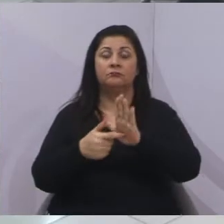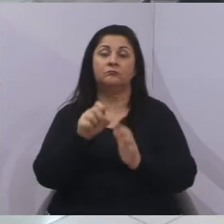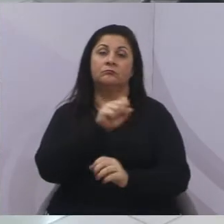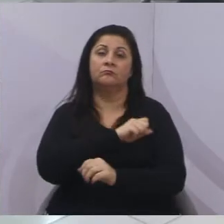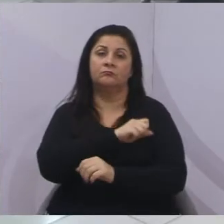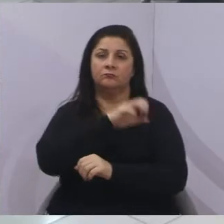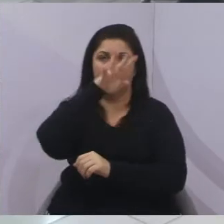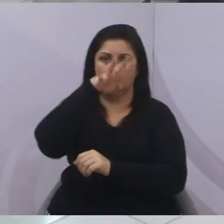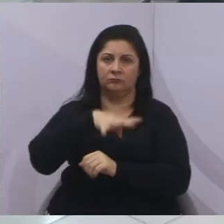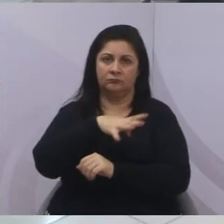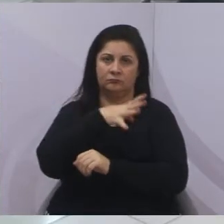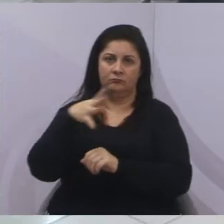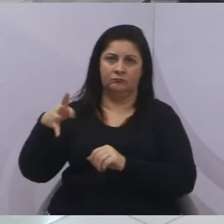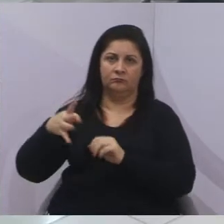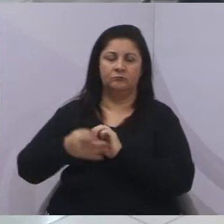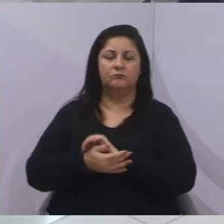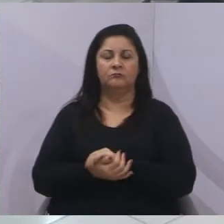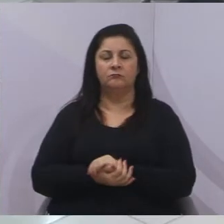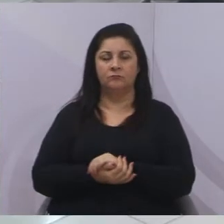números.